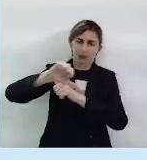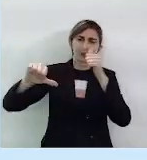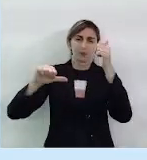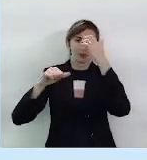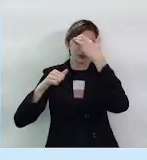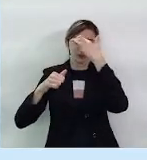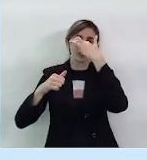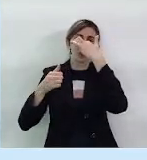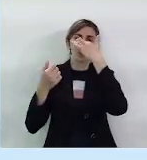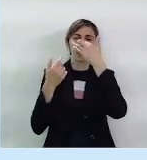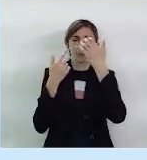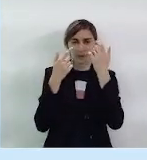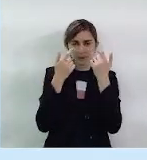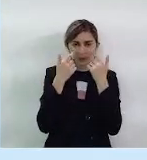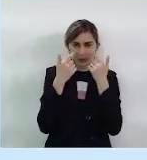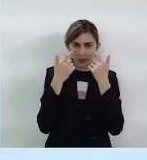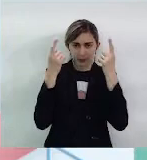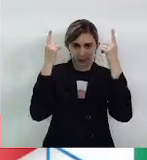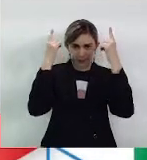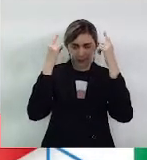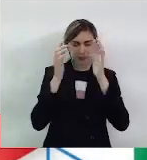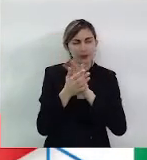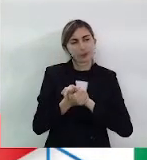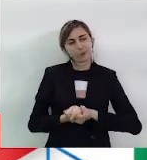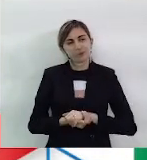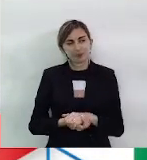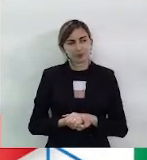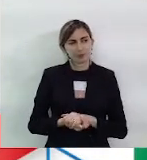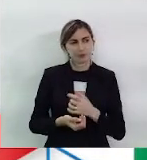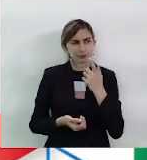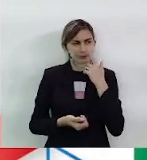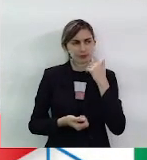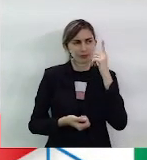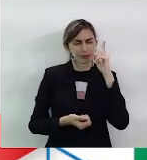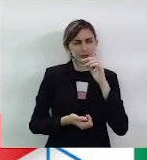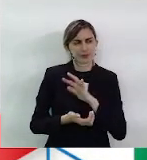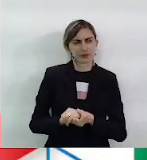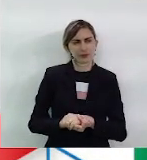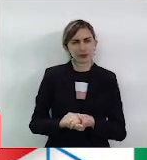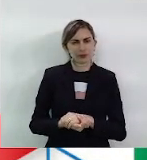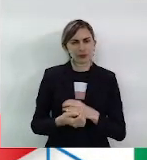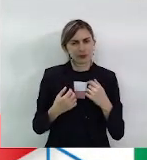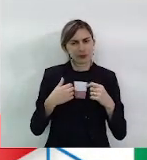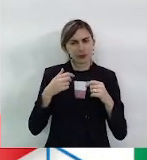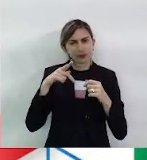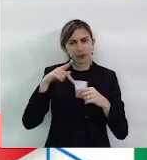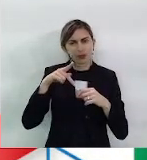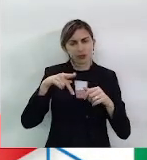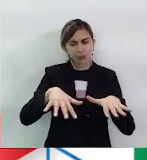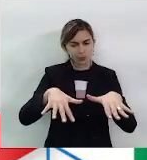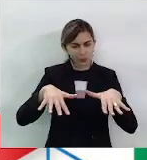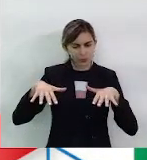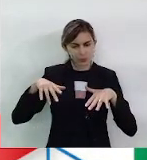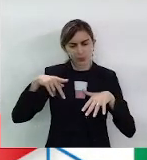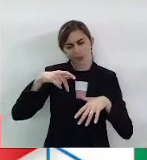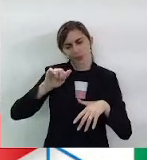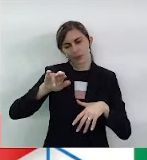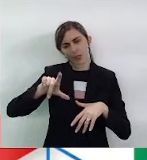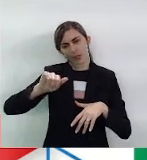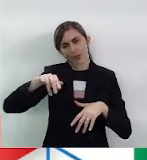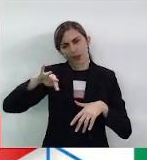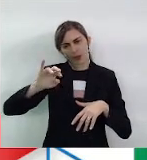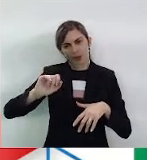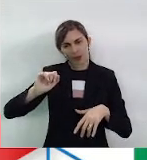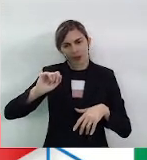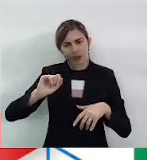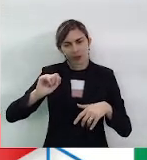modificado. Vamos ver o exemplo? Olha o exemplo que eu trouxe para vocês. Os parlamentares